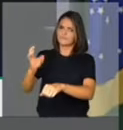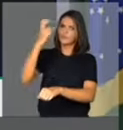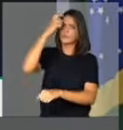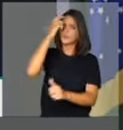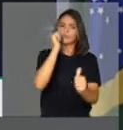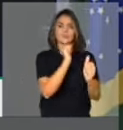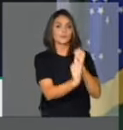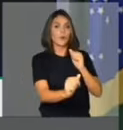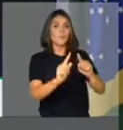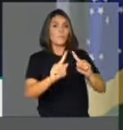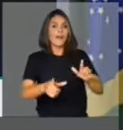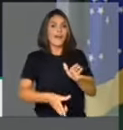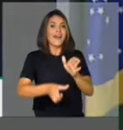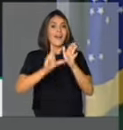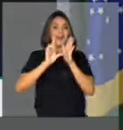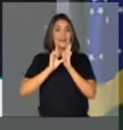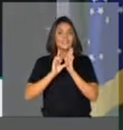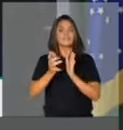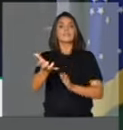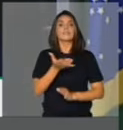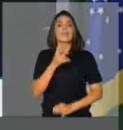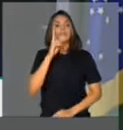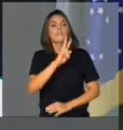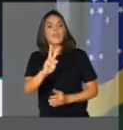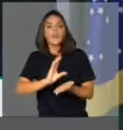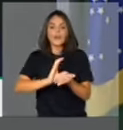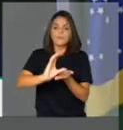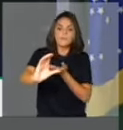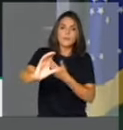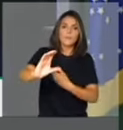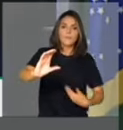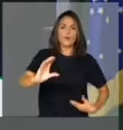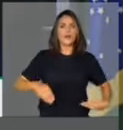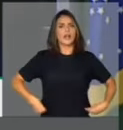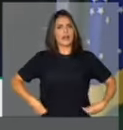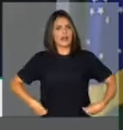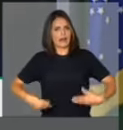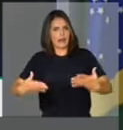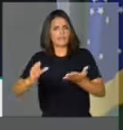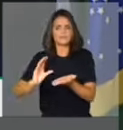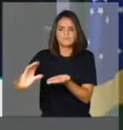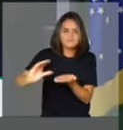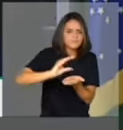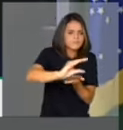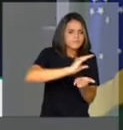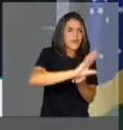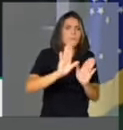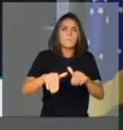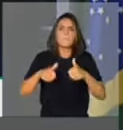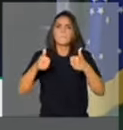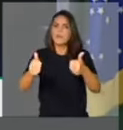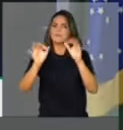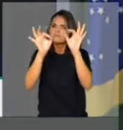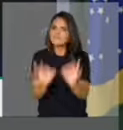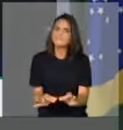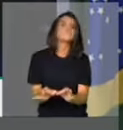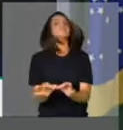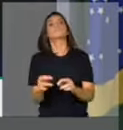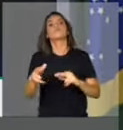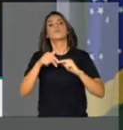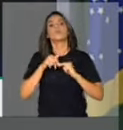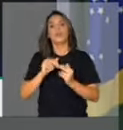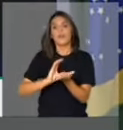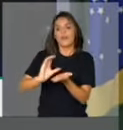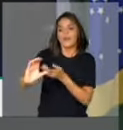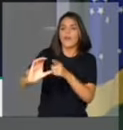primeiro gosta de ver os recursos públicos sendo bem gastos e bem investidos, porque os recursos públicos são